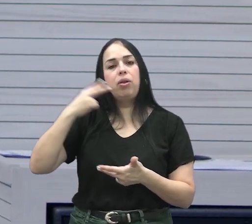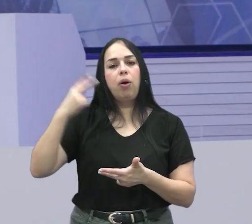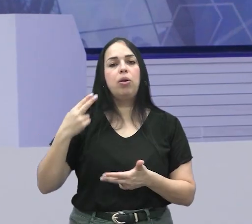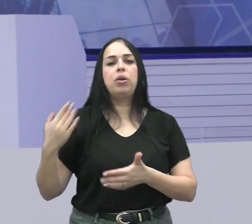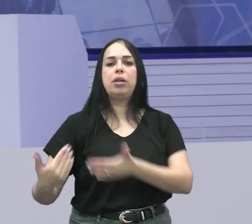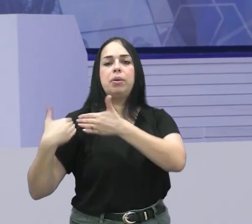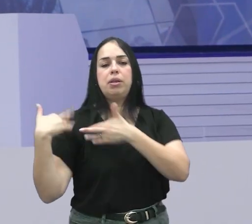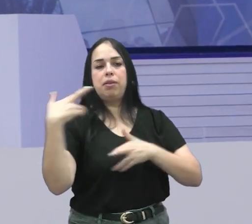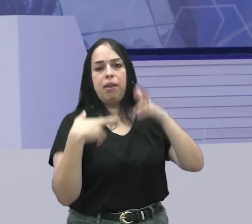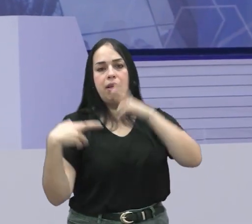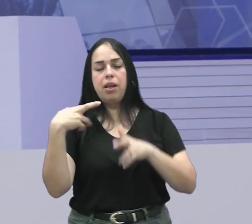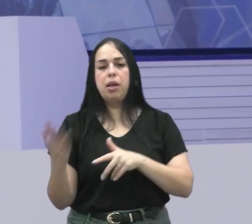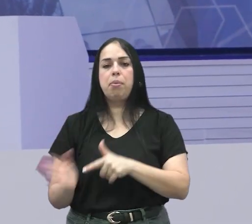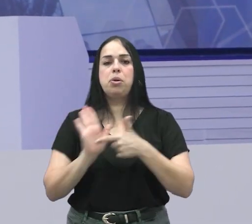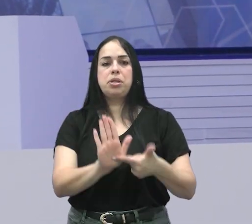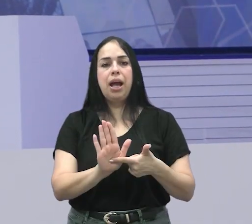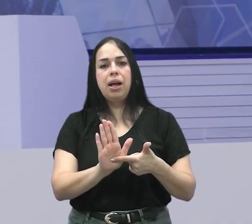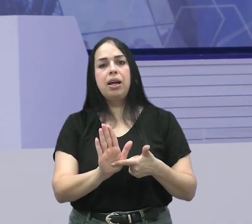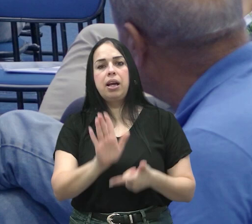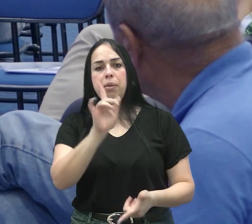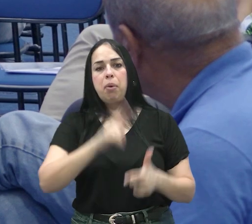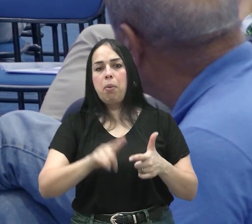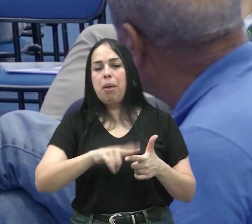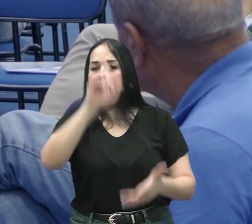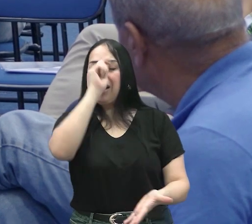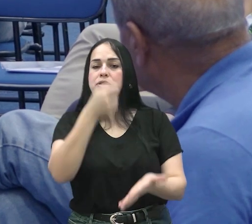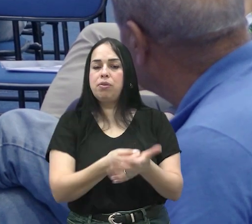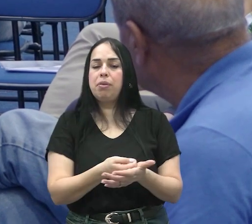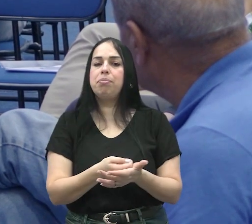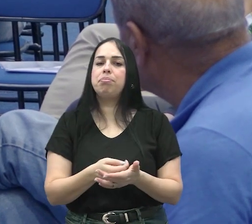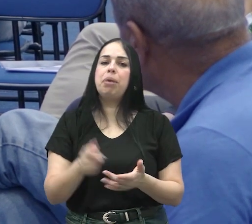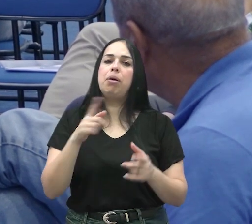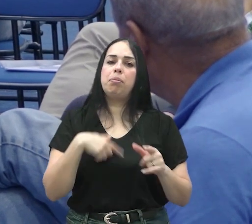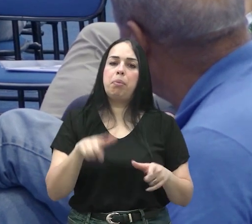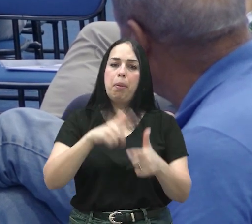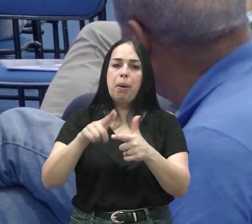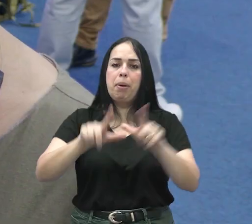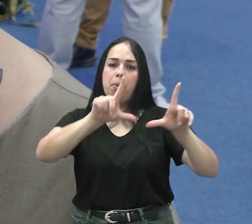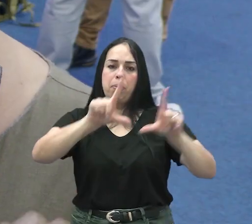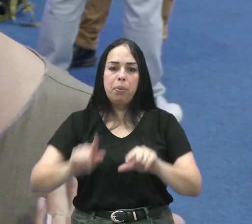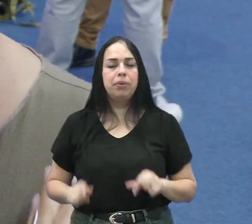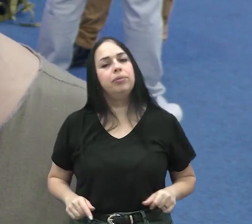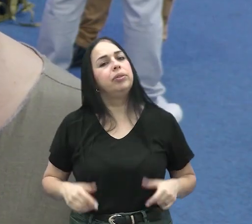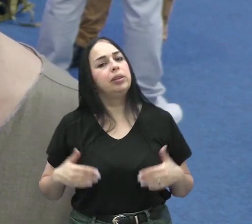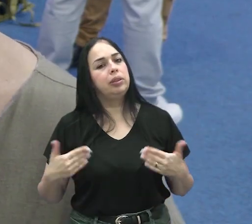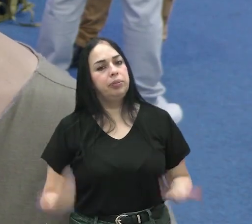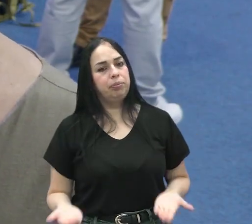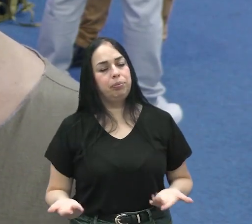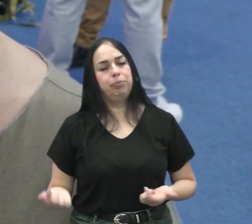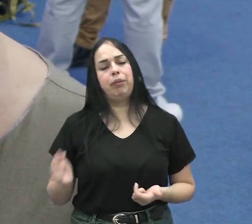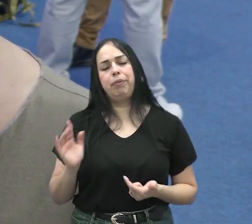parlamentares fiscalizar e apresentar soluções para amenizar os impactos da poluição no Rio Paraíba do Sul. Aqui foi